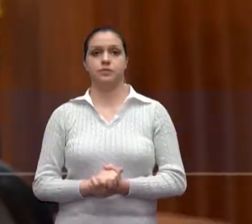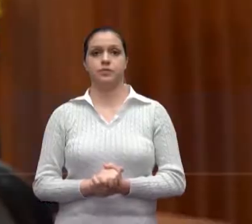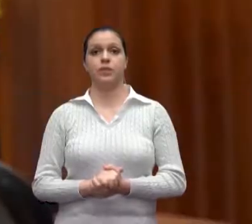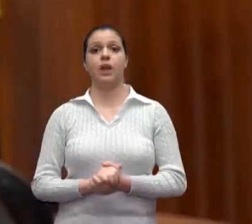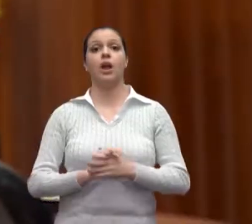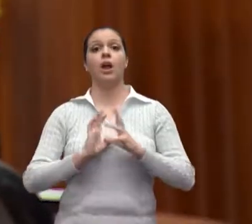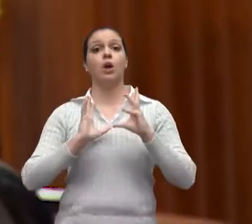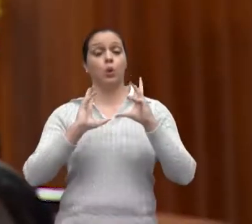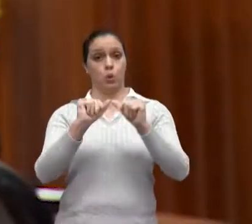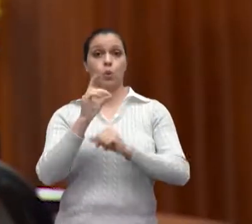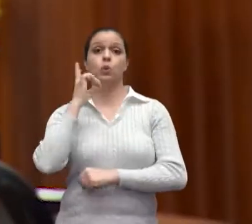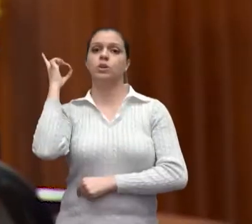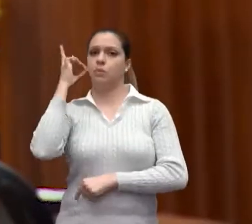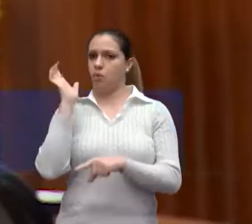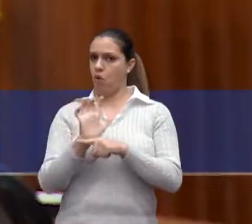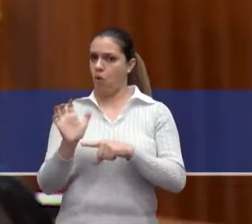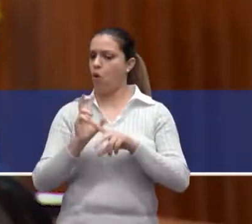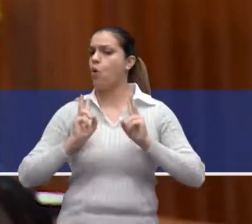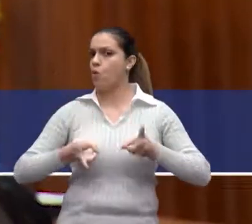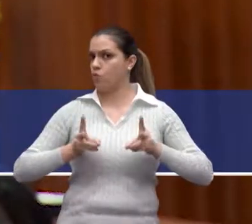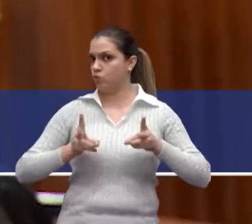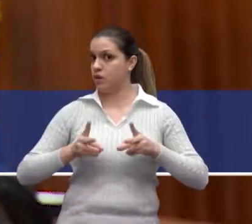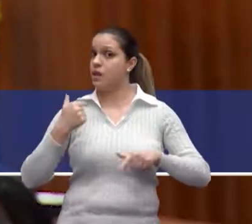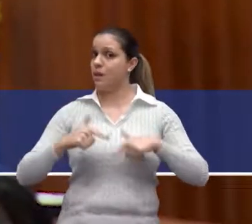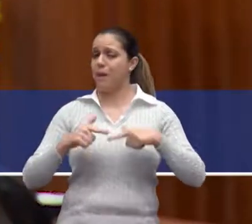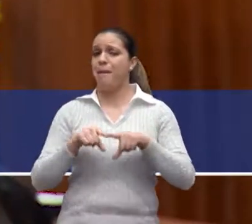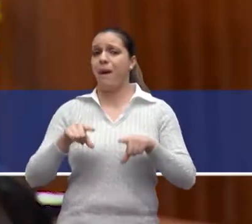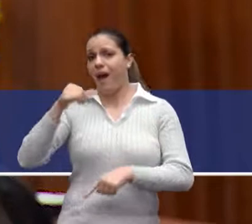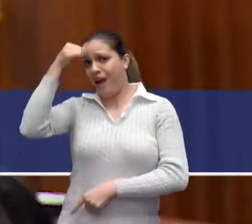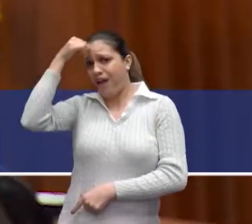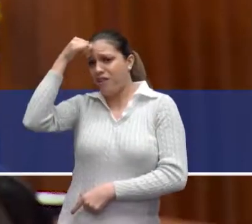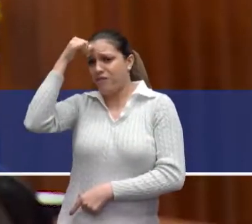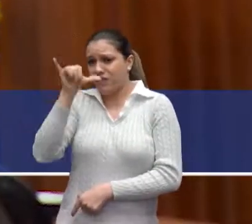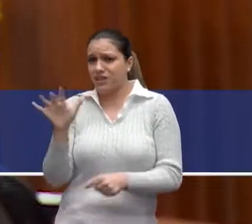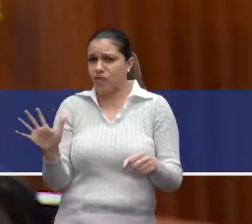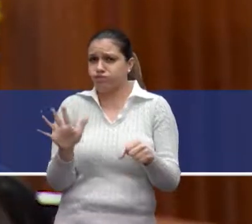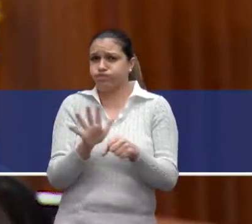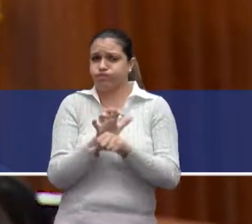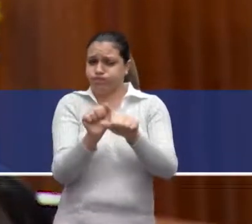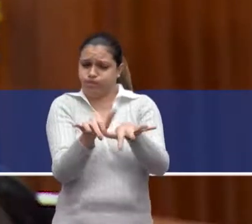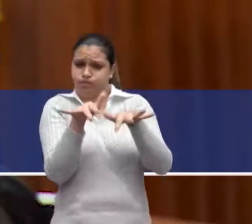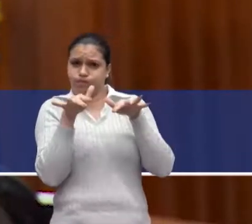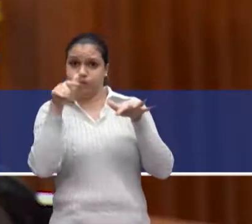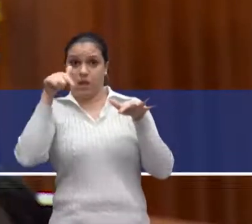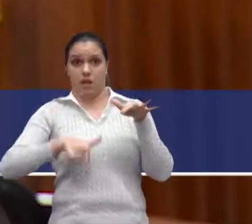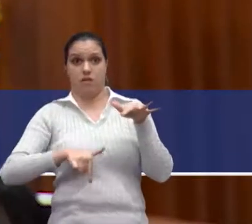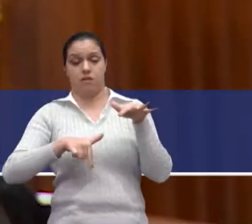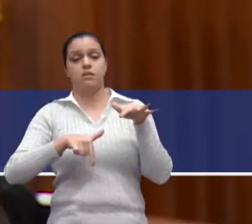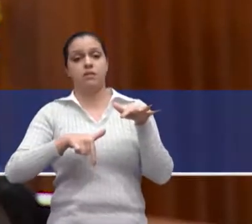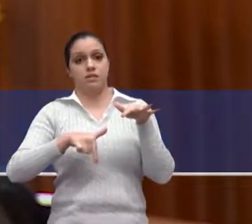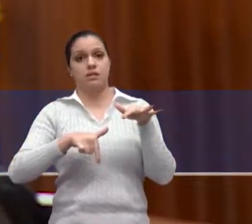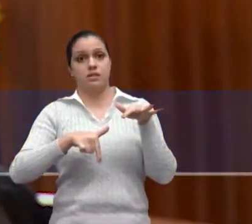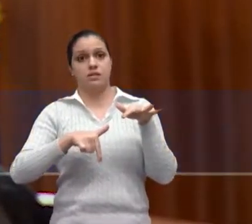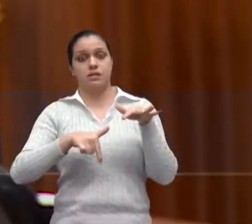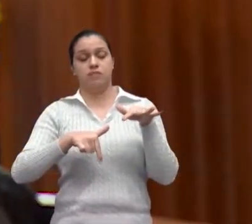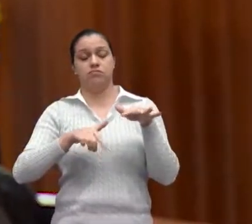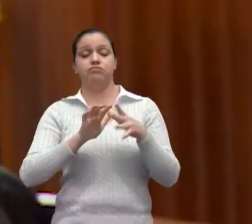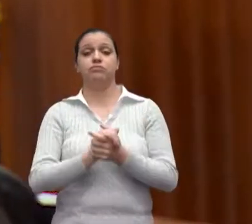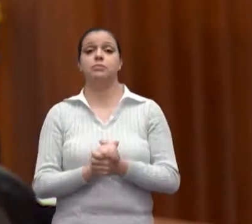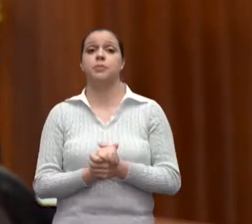Solidariedade. Os deputados estaduais seguem trabalhando, mas também evitando aglomerações aqui no plenário da